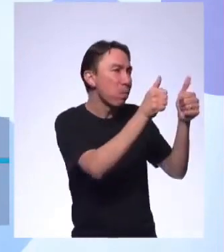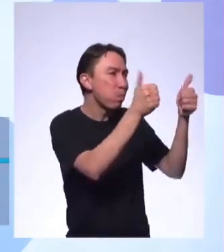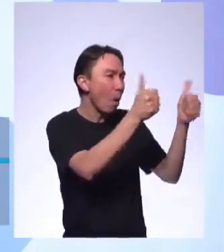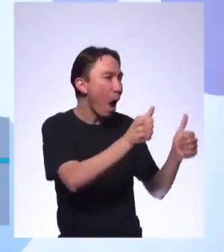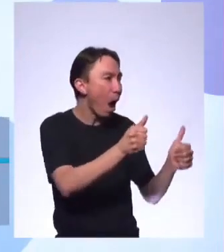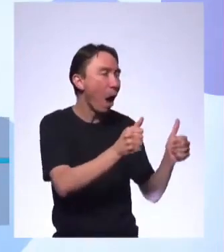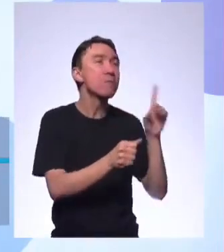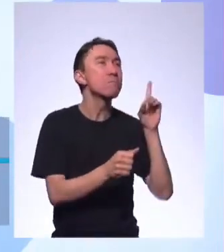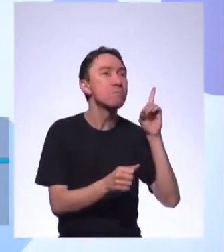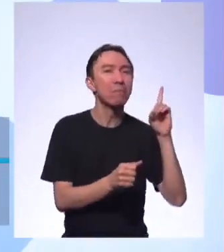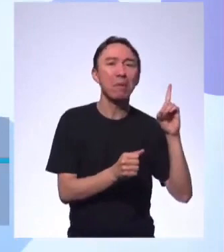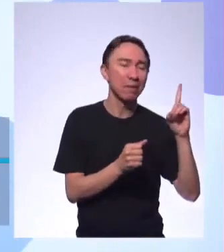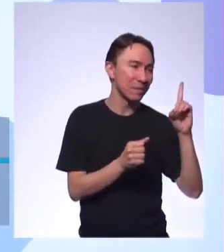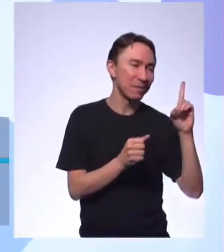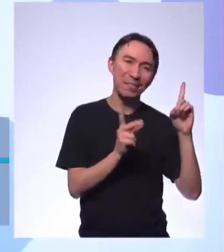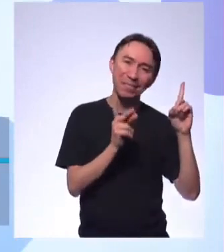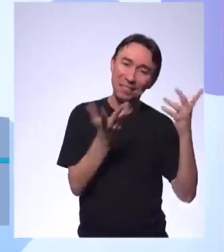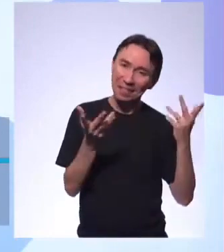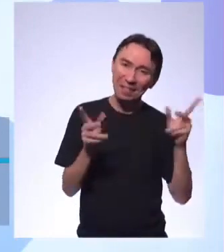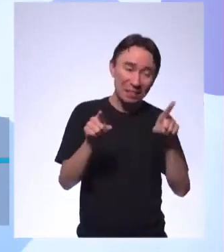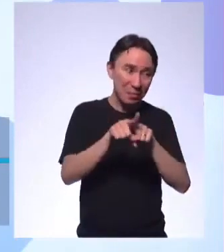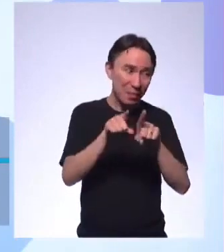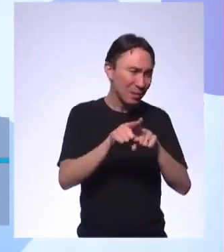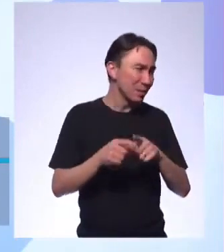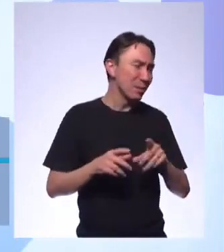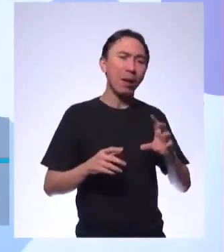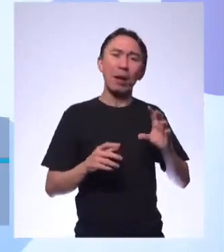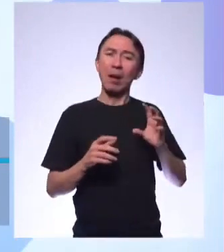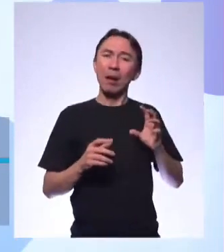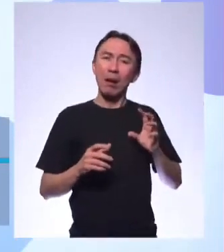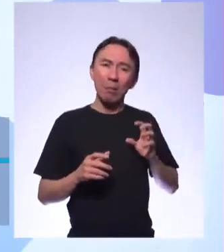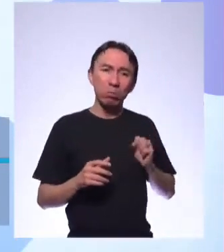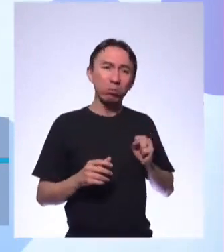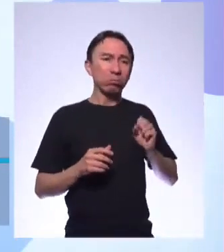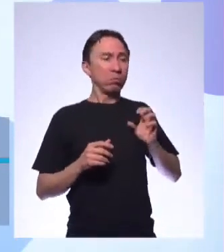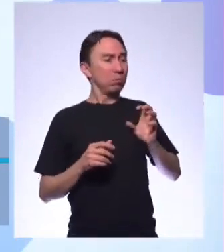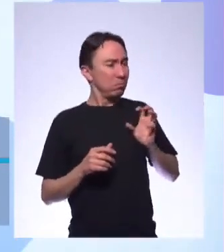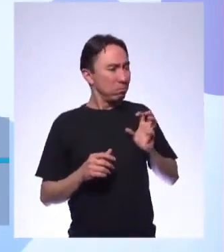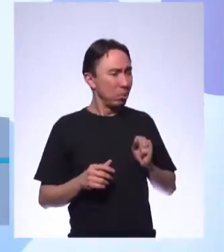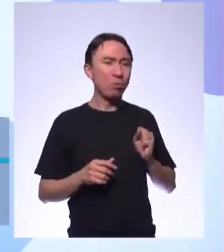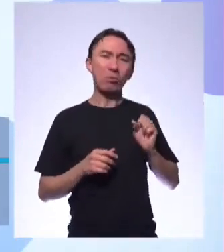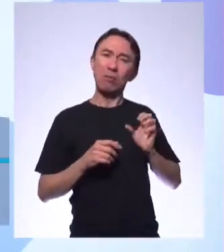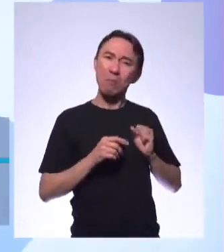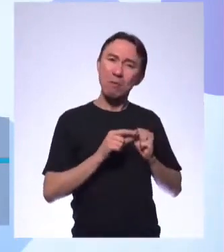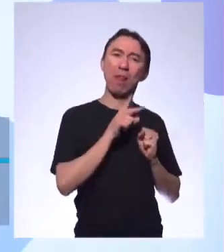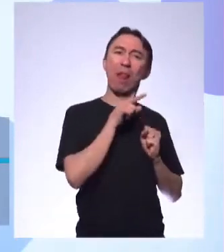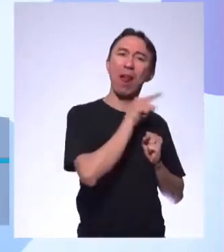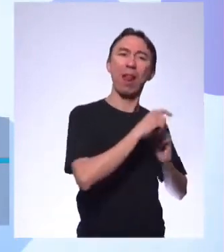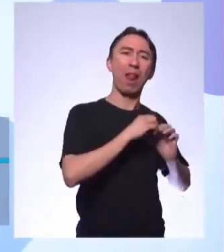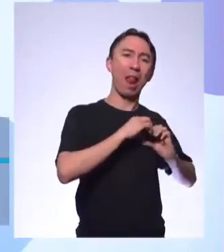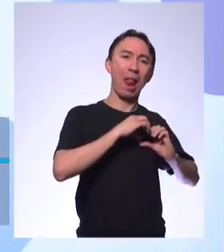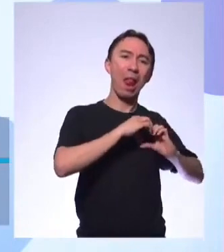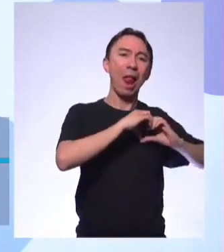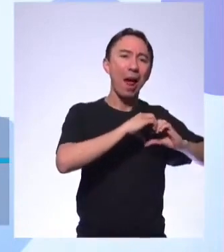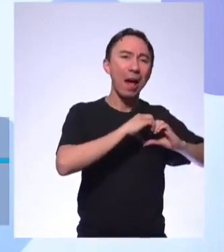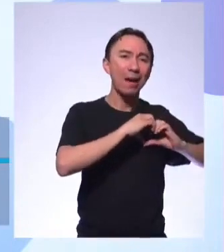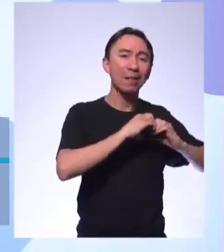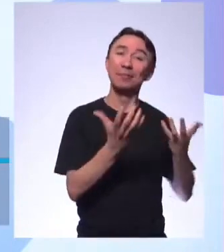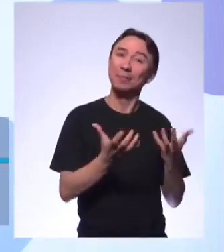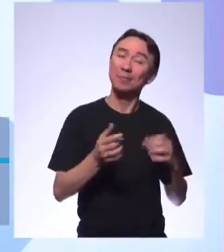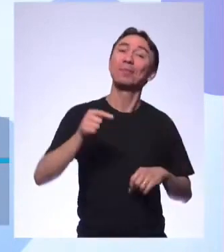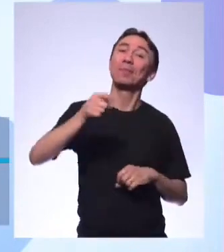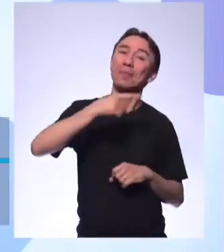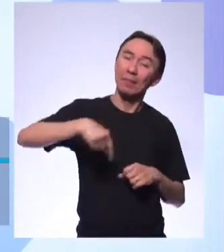algo a ser amado, alguém a ser amado. E é o que o... Alguém que merece amor, alguém, né? Que merece amor, isso, sim, né? É, então, é disso que a gente está falando,